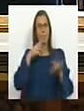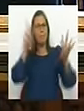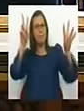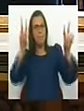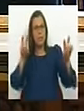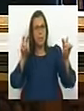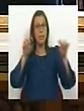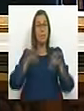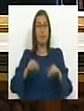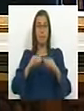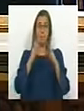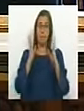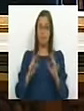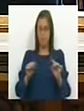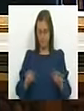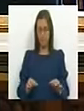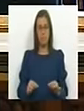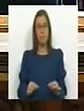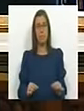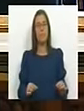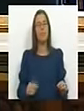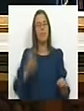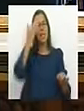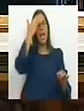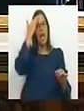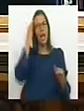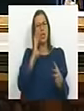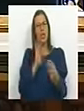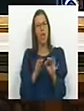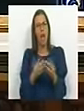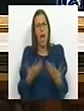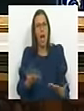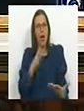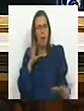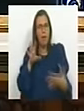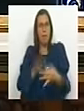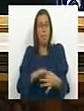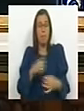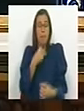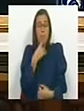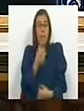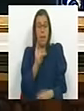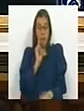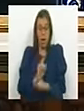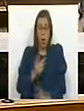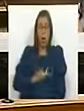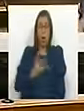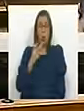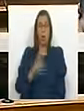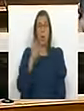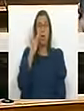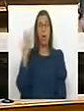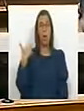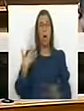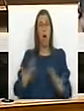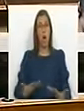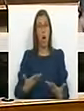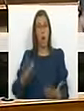citação nesta casa que acho que justifica aqui. Afirmava o Dr. António Costa,